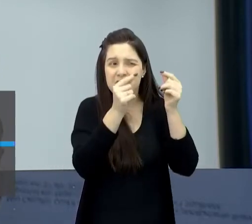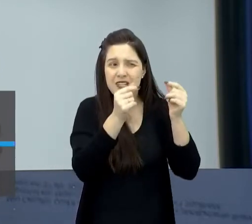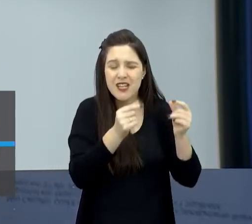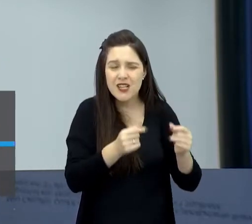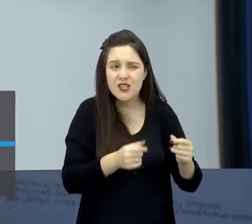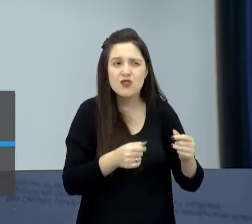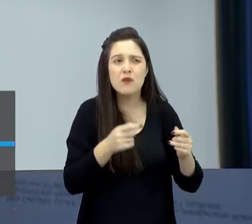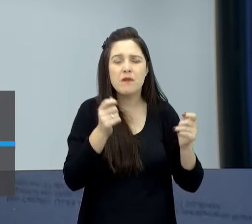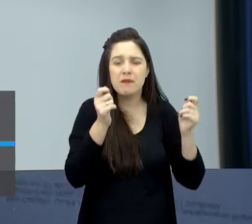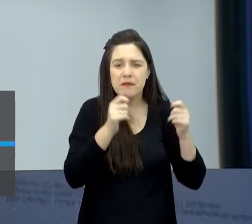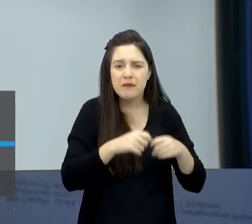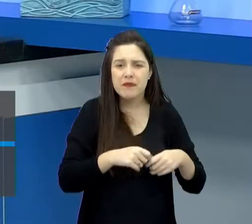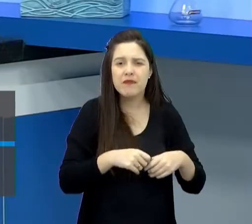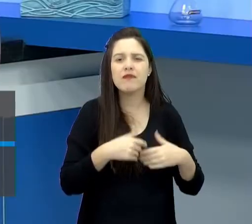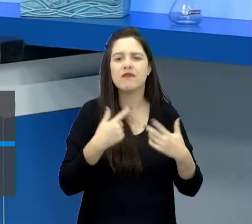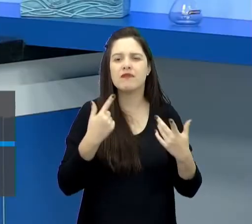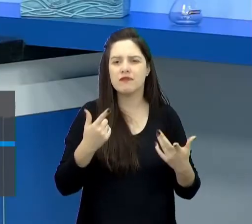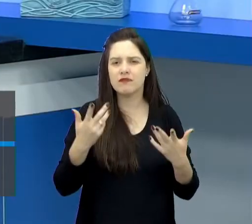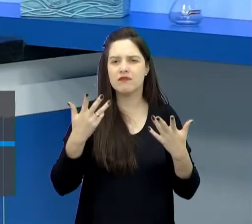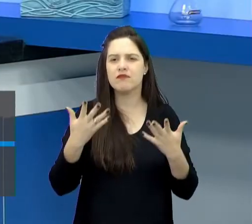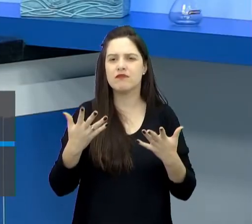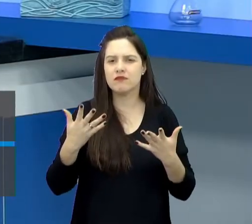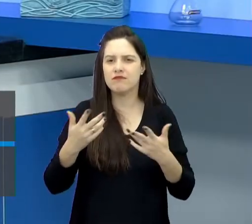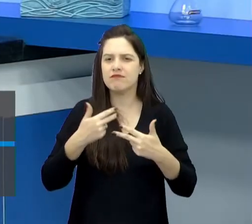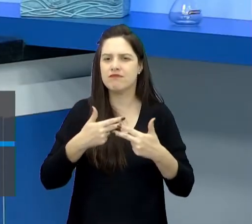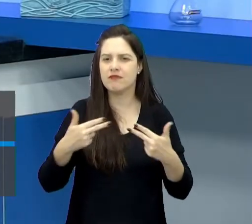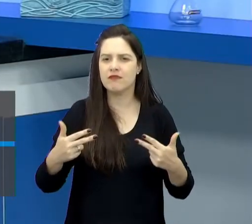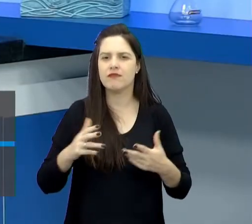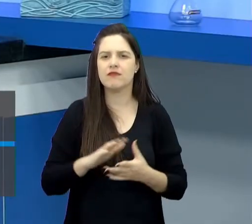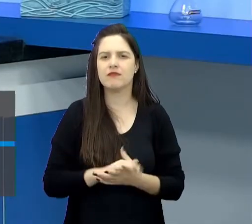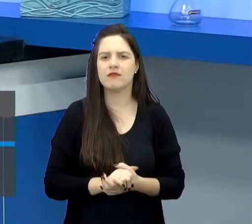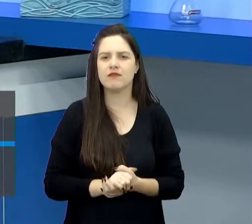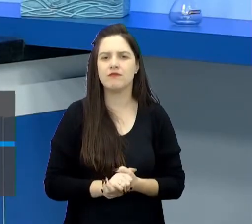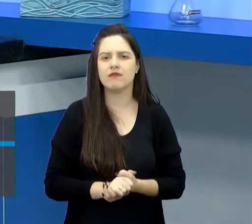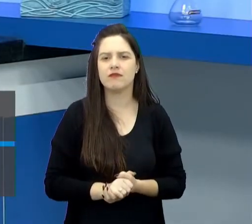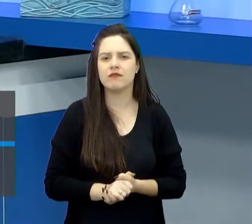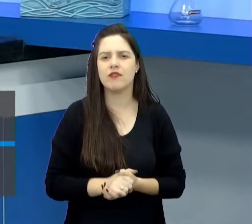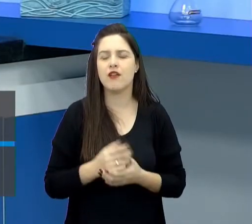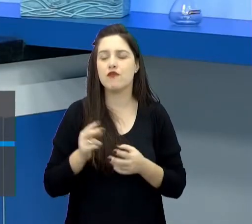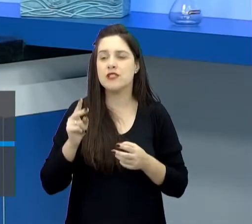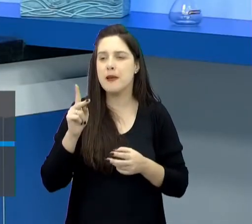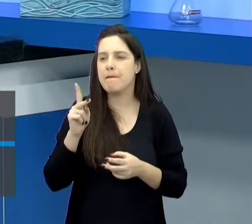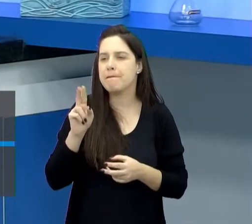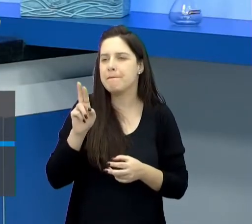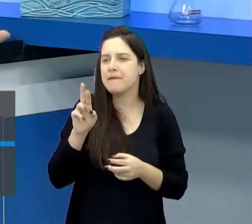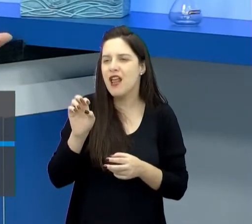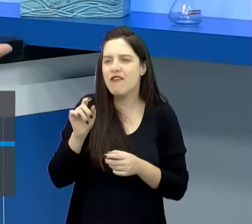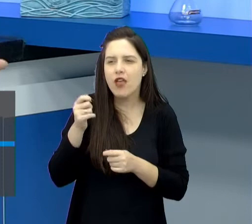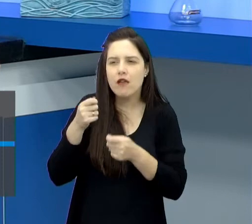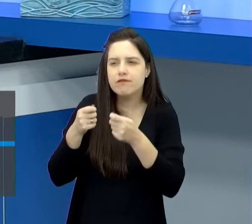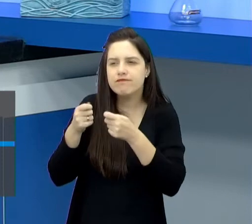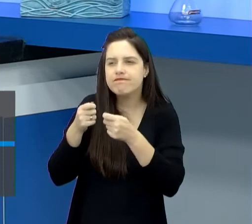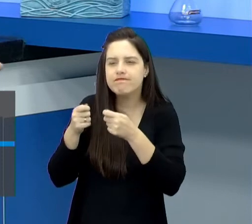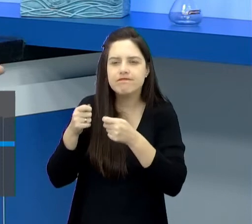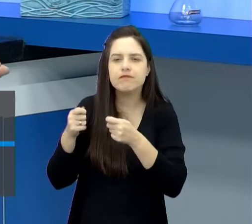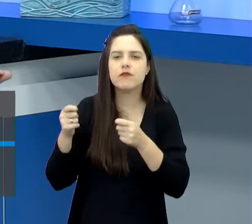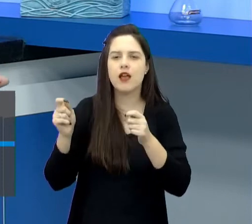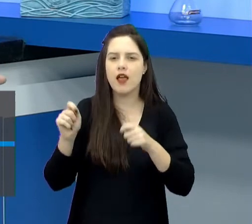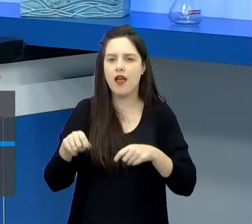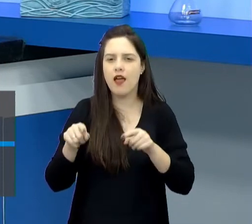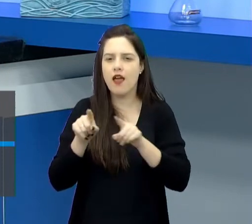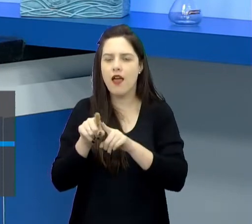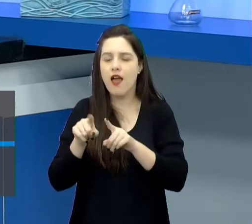algum bem. Ou do que você quer, né? Exato, para adquirir um bem. Você não prevê, né? E às vezes esse bem